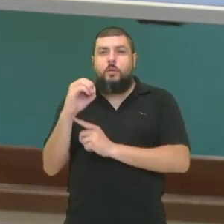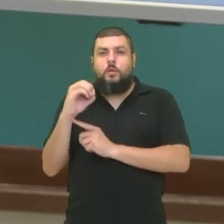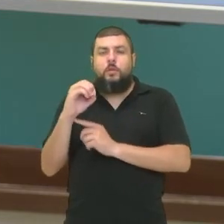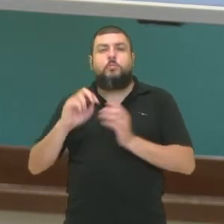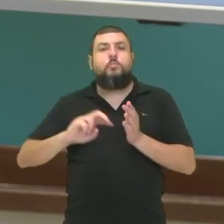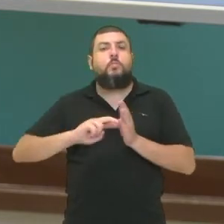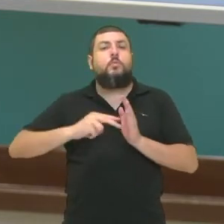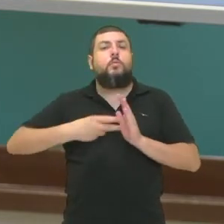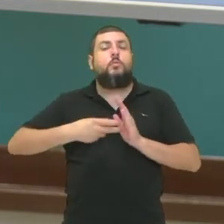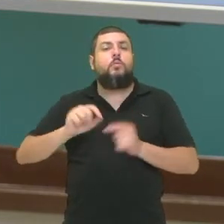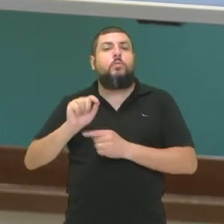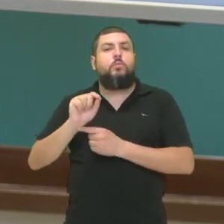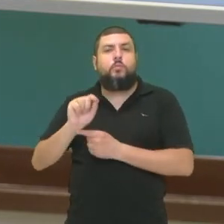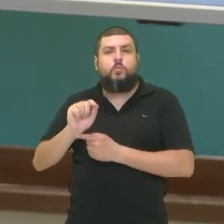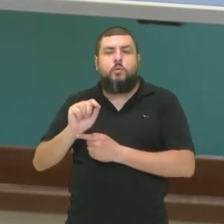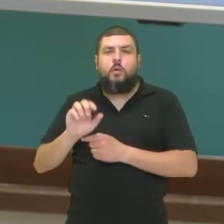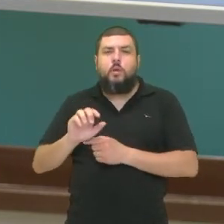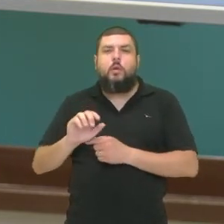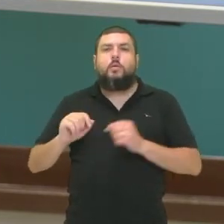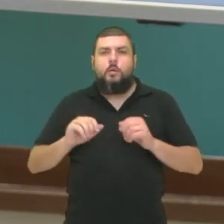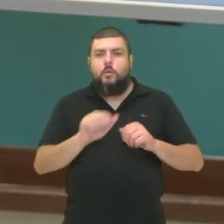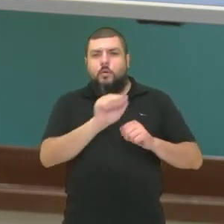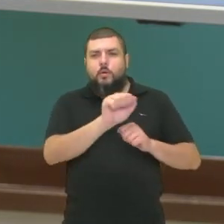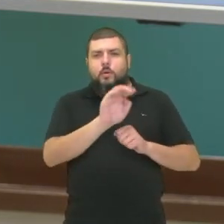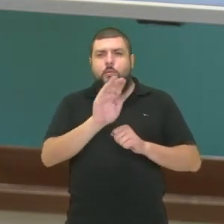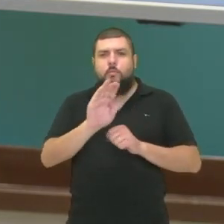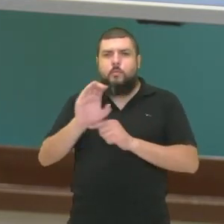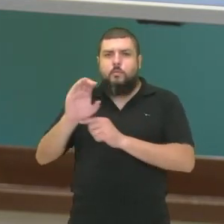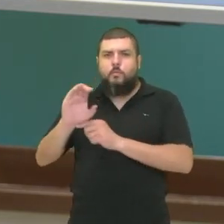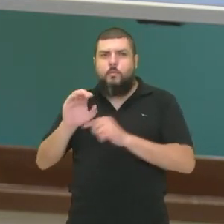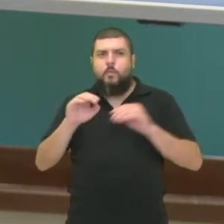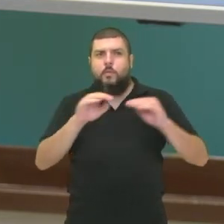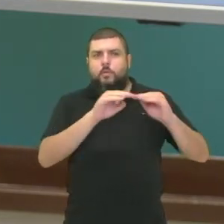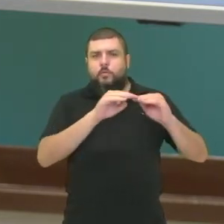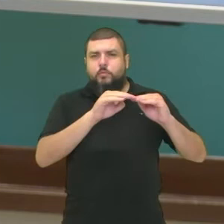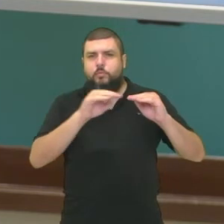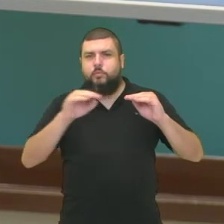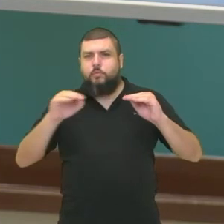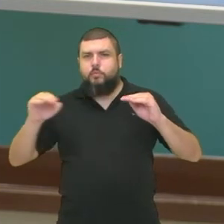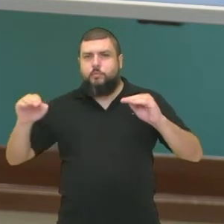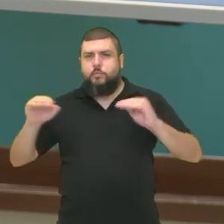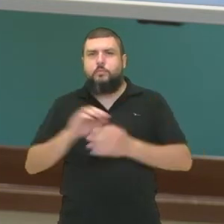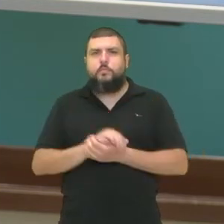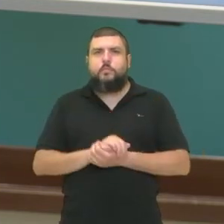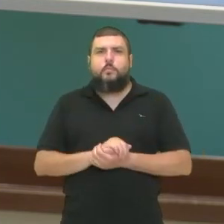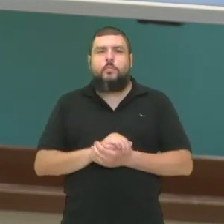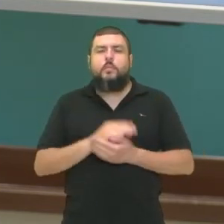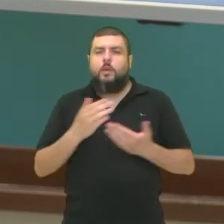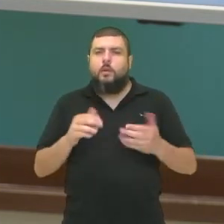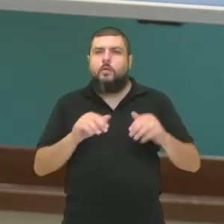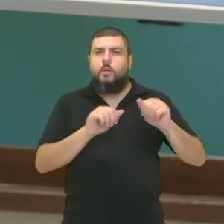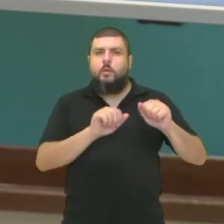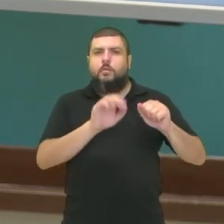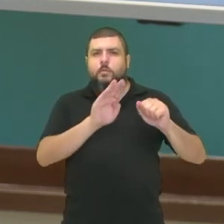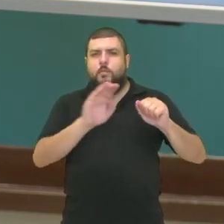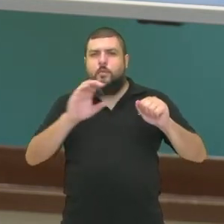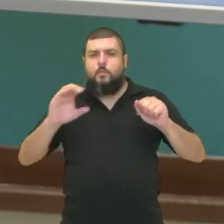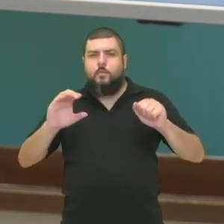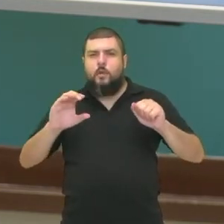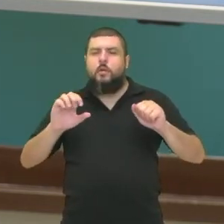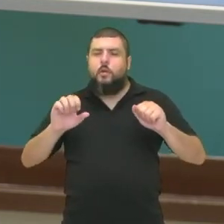o quê? Que os pontos estão alinhados. Então, nós podemos fazer essa afirmação que o ponto A, B e C